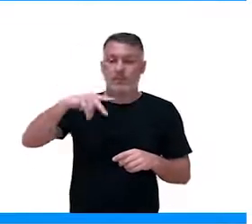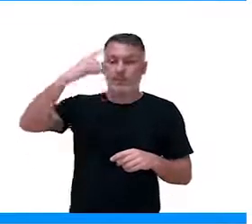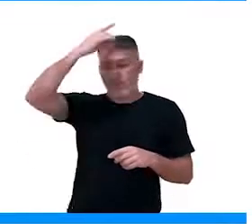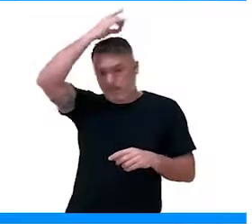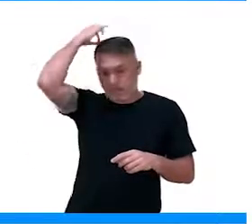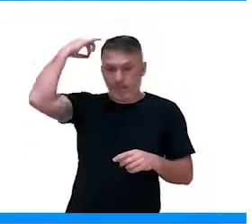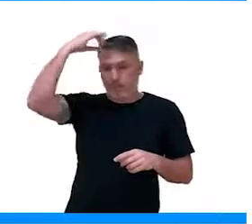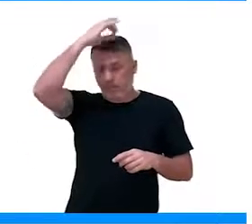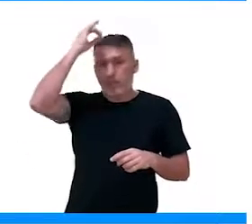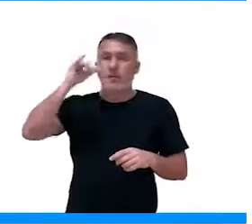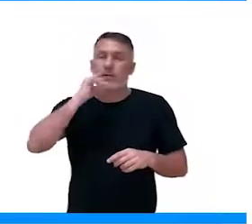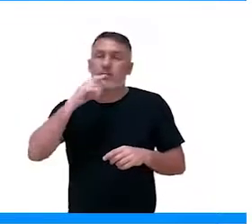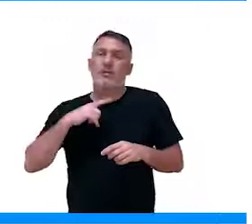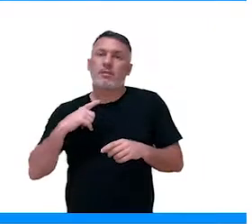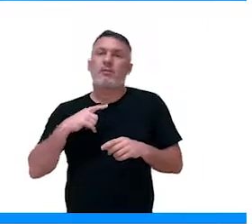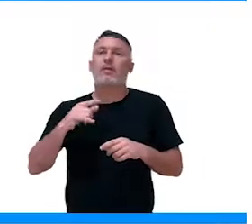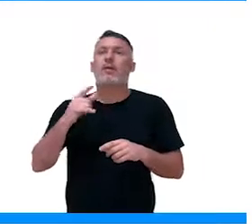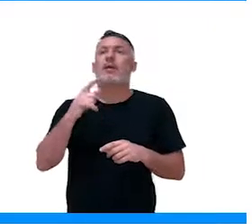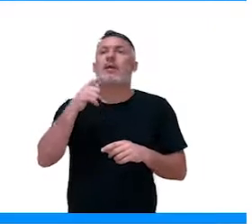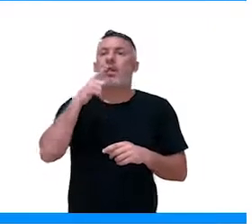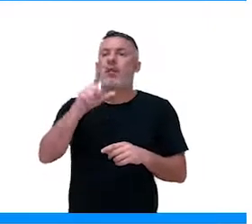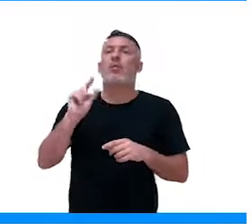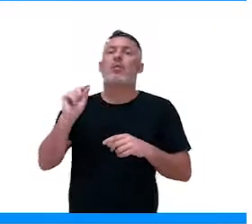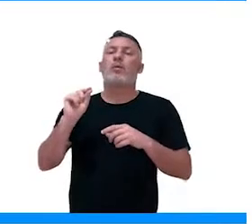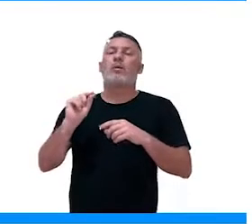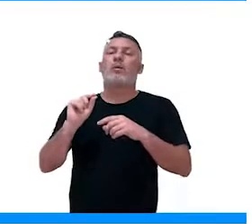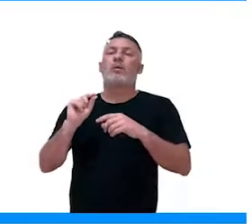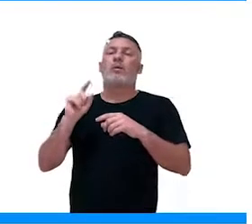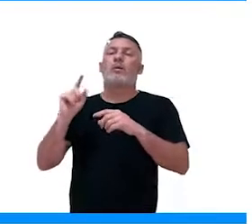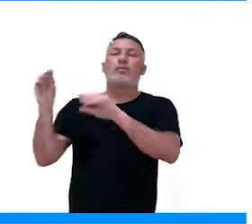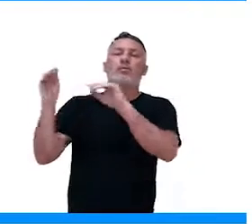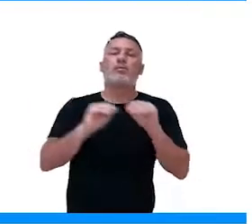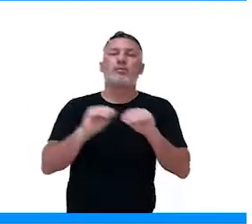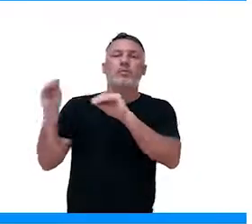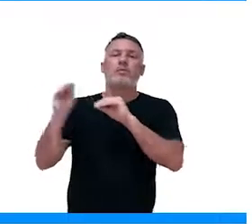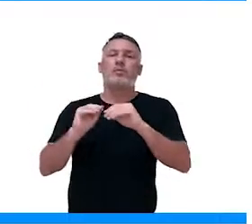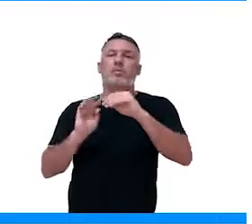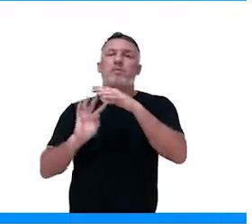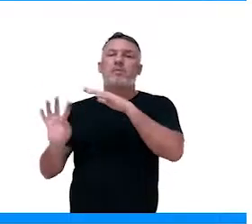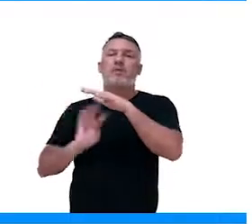No Espírito Santo, por exemplo, a gente tem as línguas de imigração, que são línguas